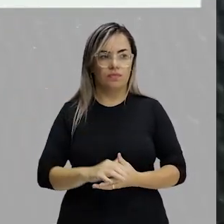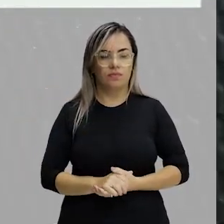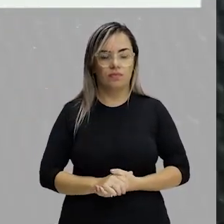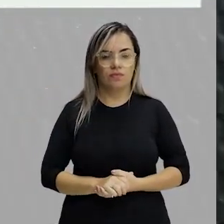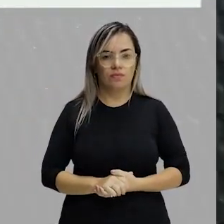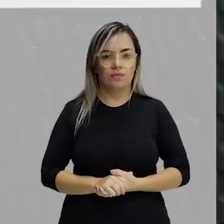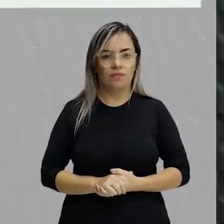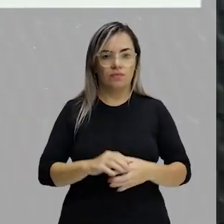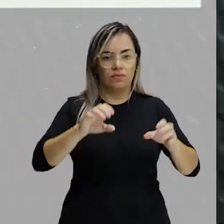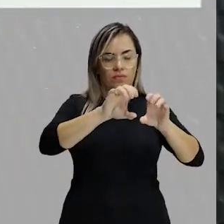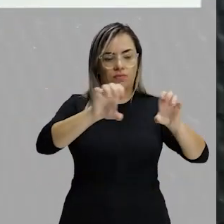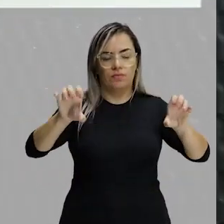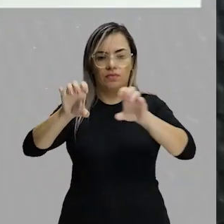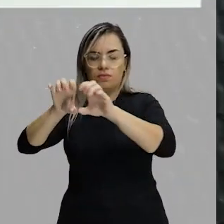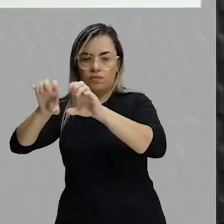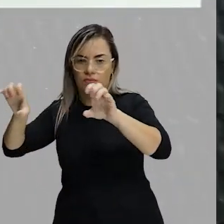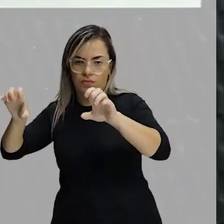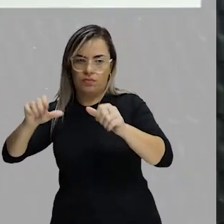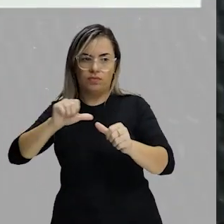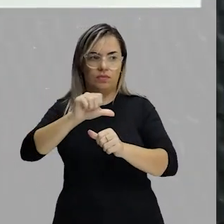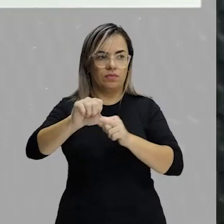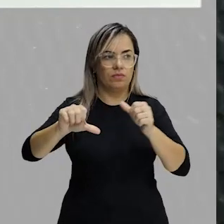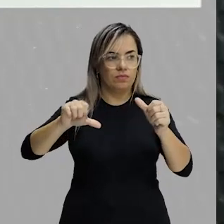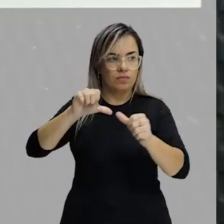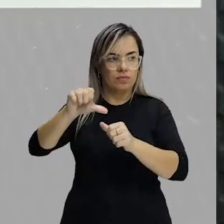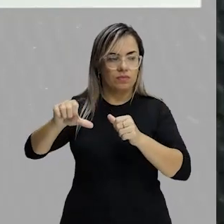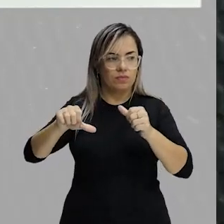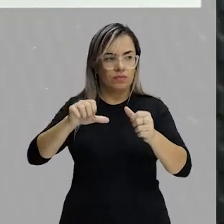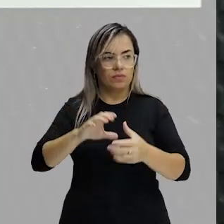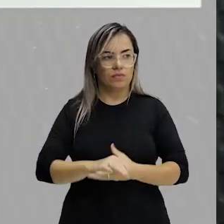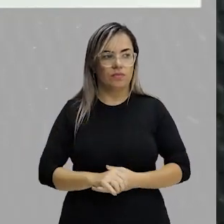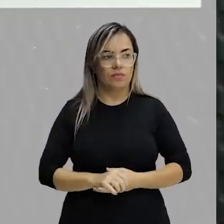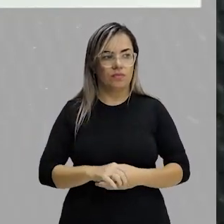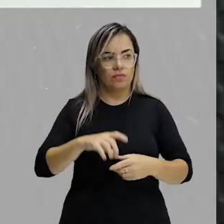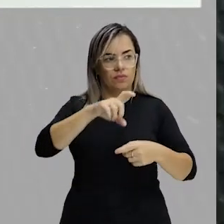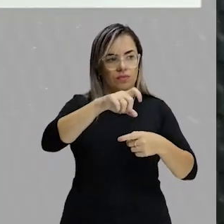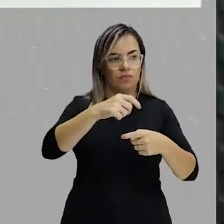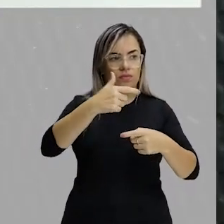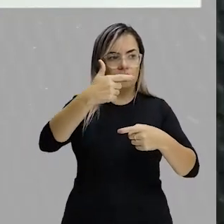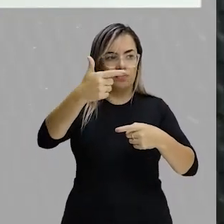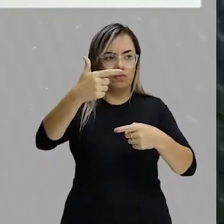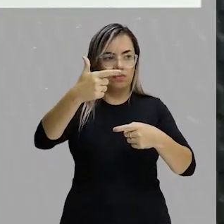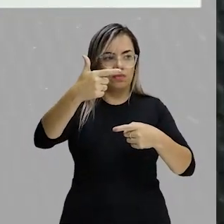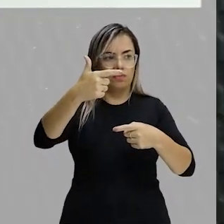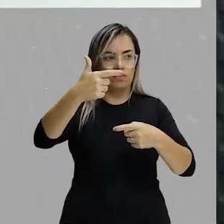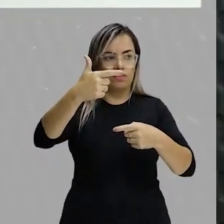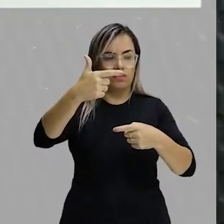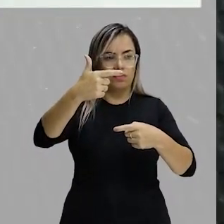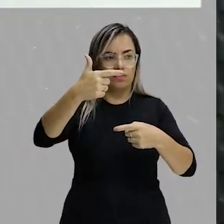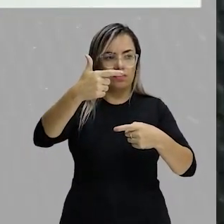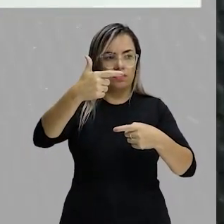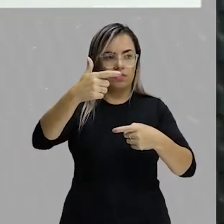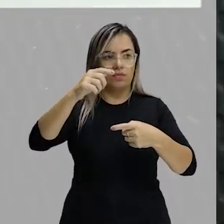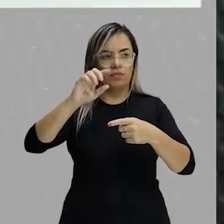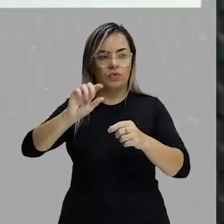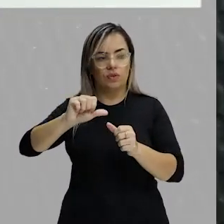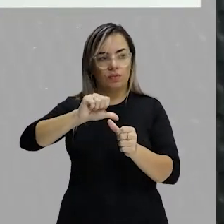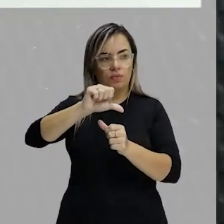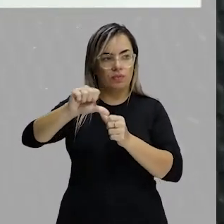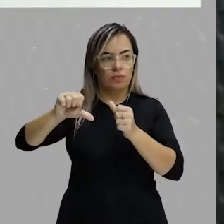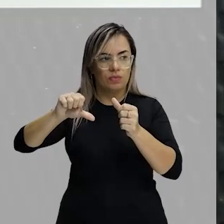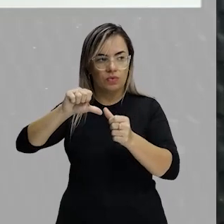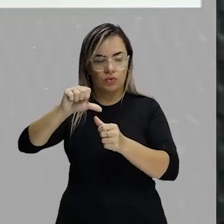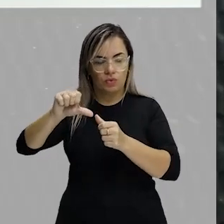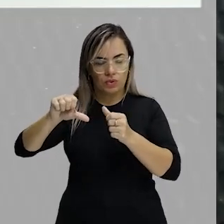nas equações das minhas hipérboles, quando eu tenho esse eixo maior paralelo ao eixo